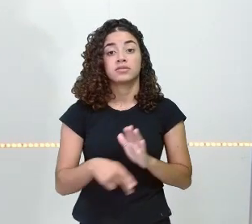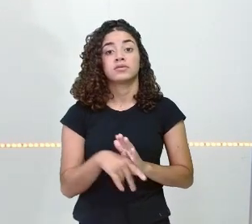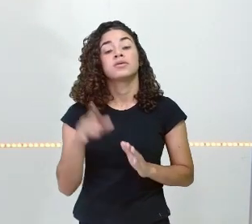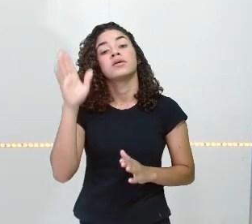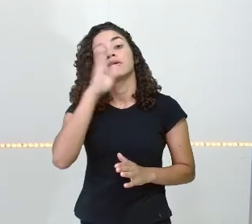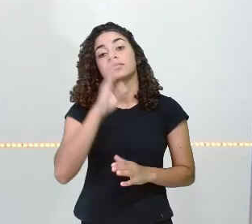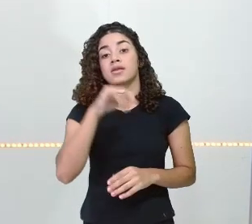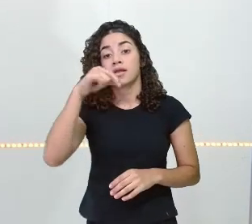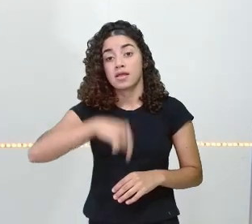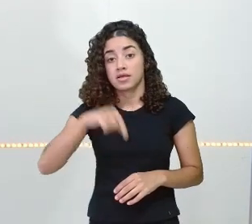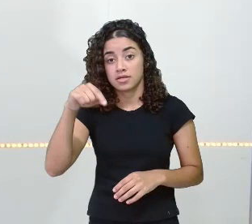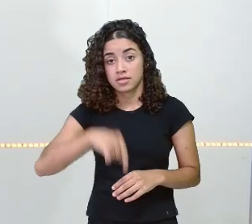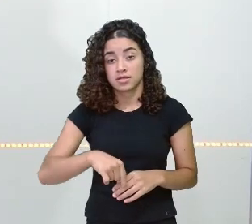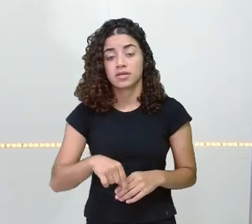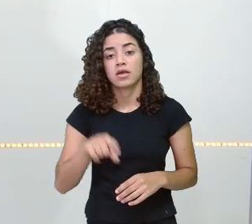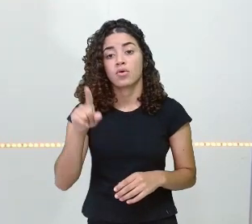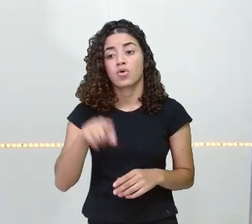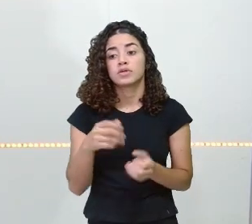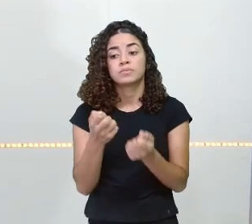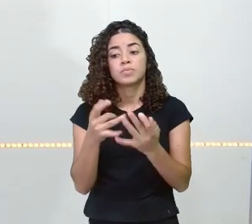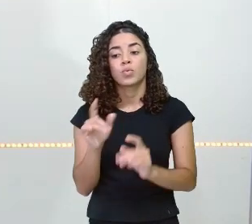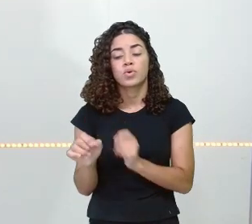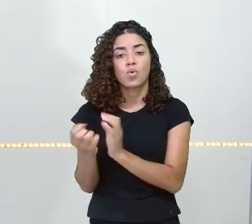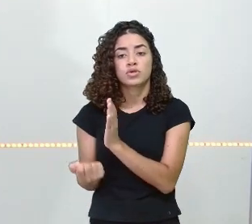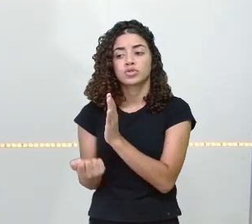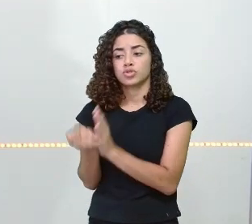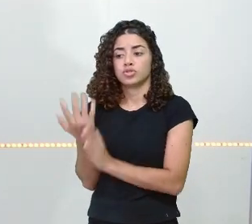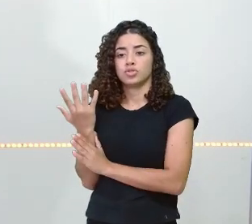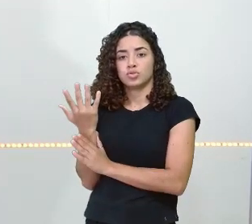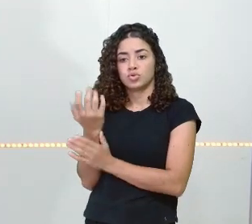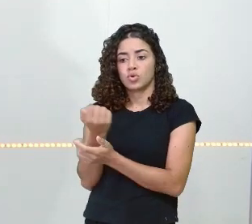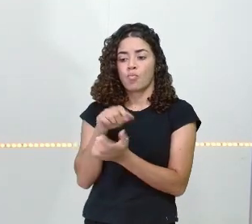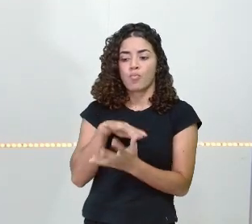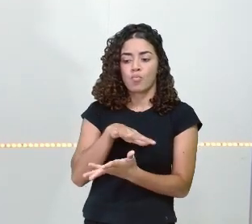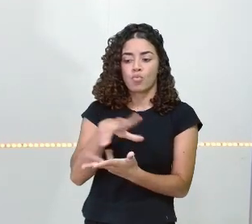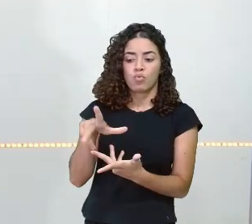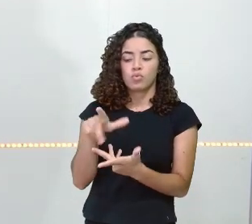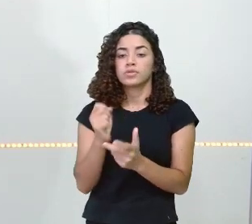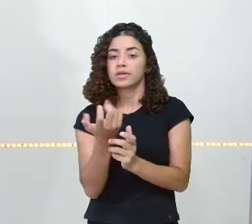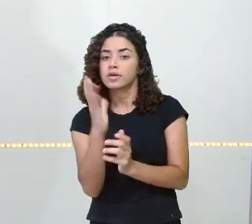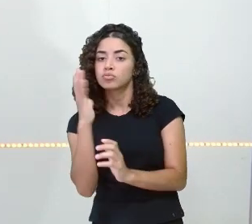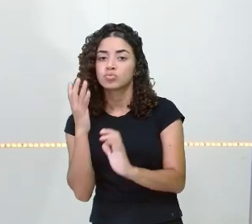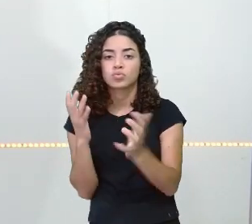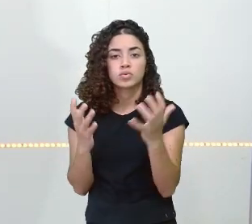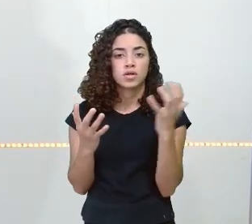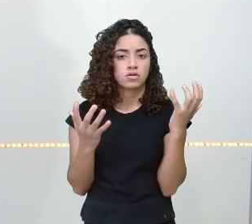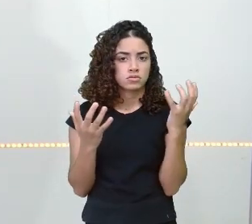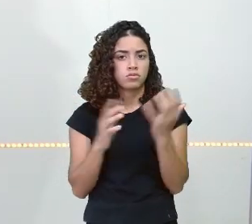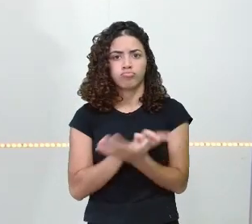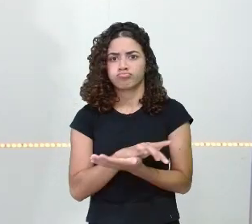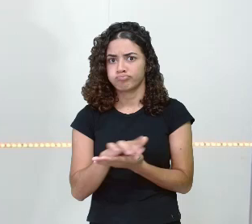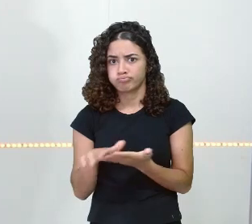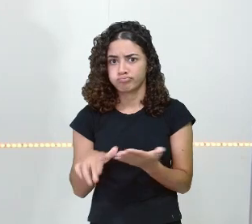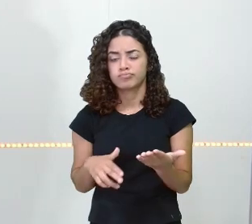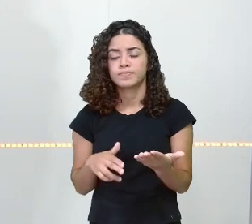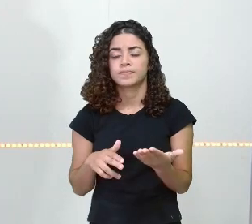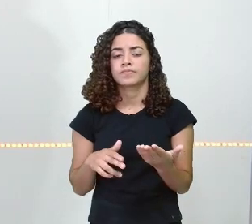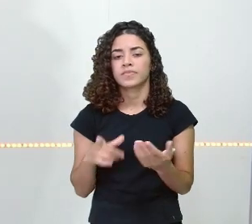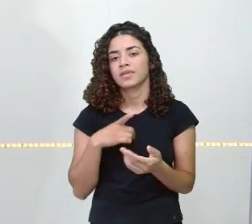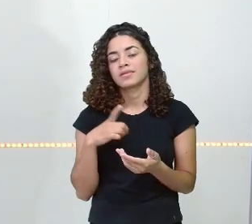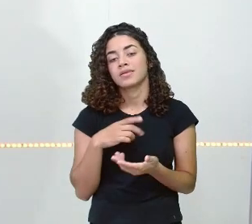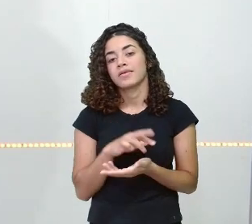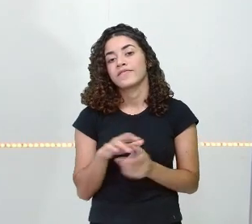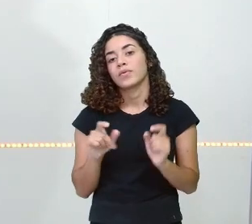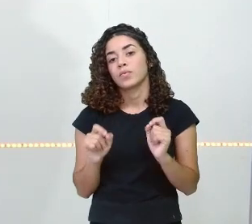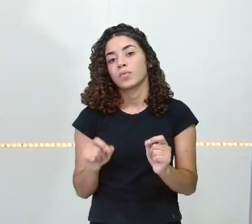contam a origem das coisas, a origem do mundo, da natureza, não é? Temos aí